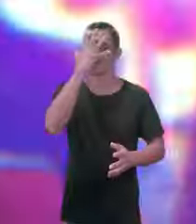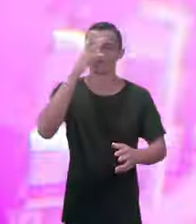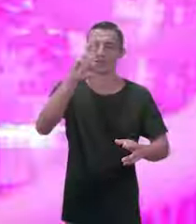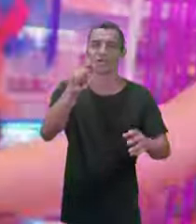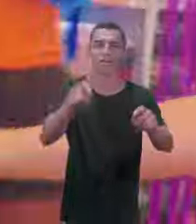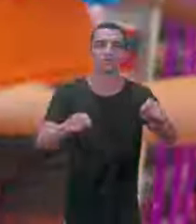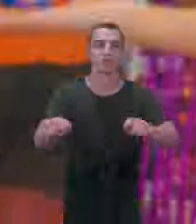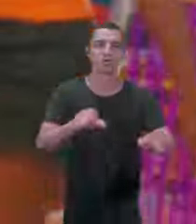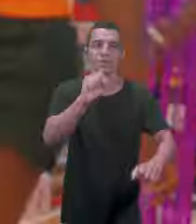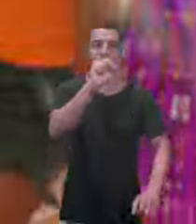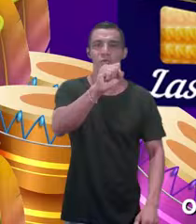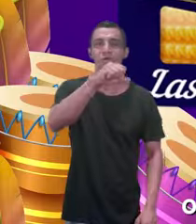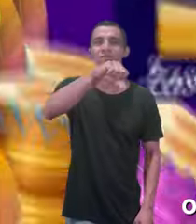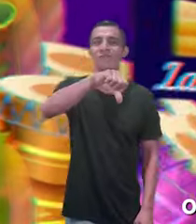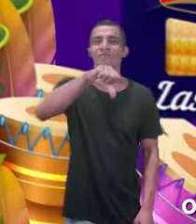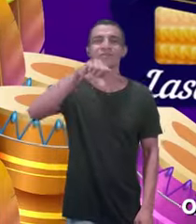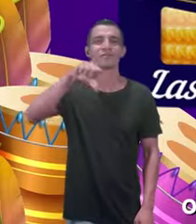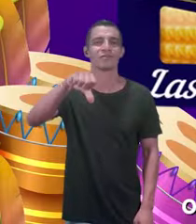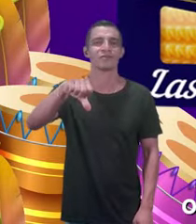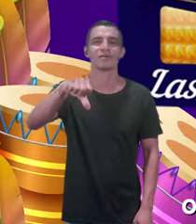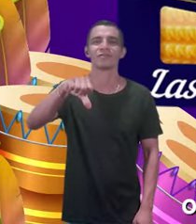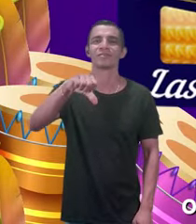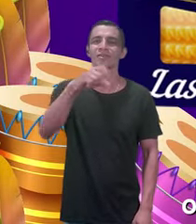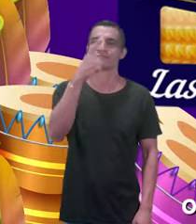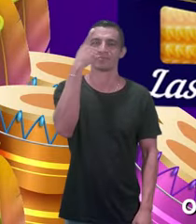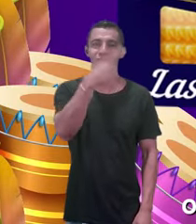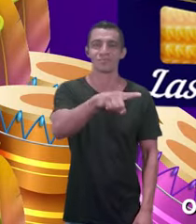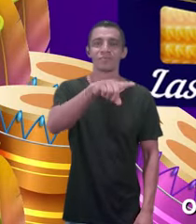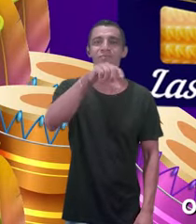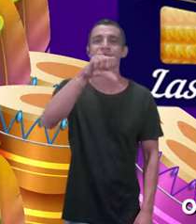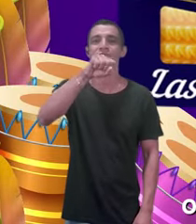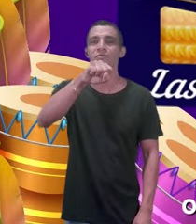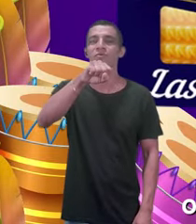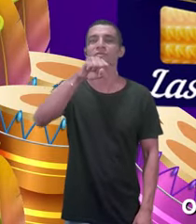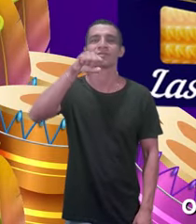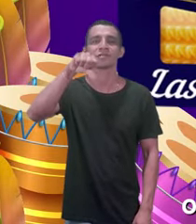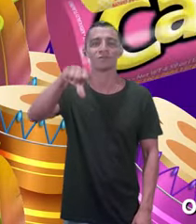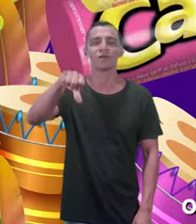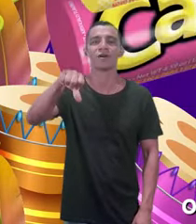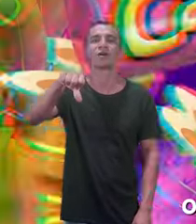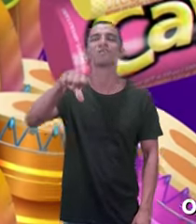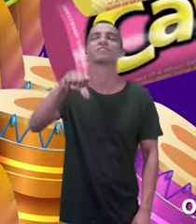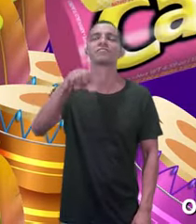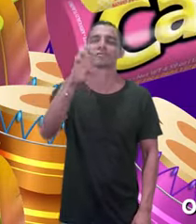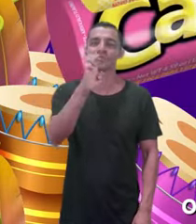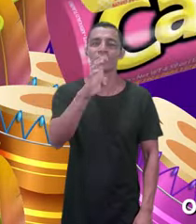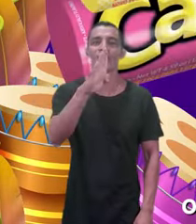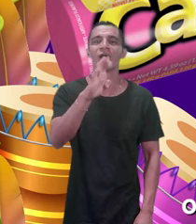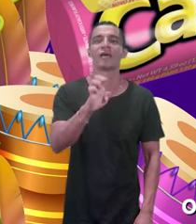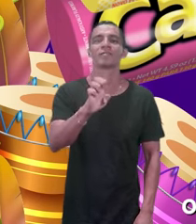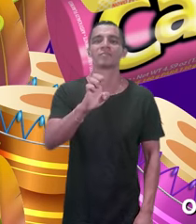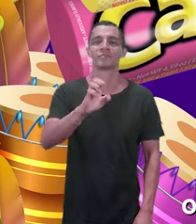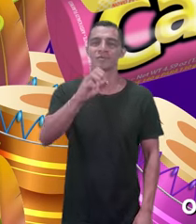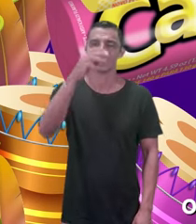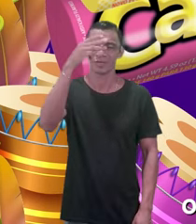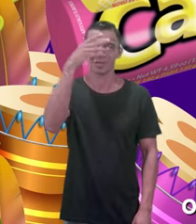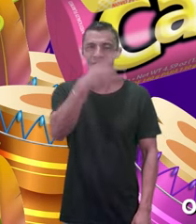na Rede Economia. Lasanha Adria, R$ 8,99 no app. Biscoito recheado